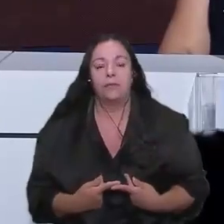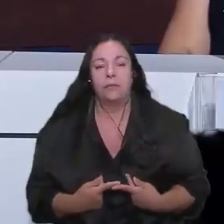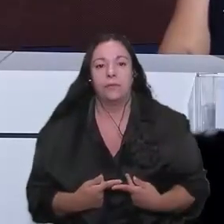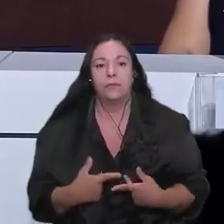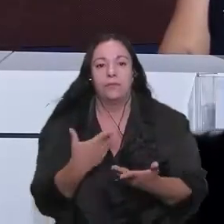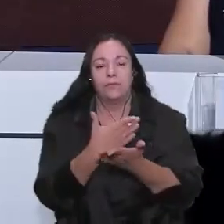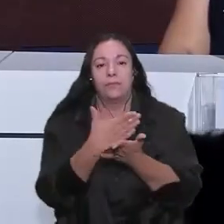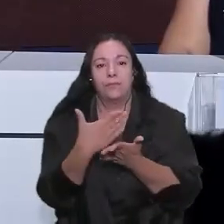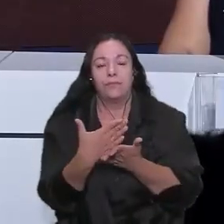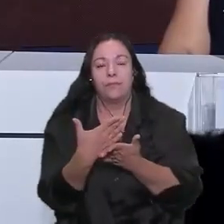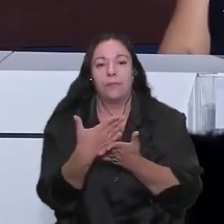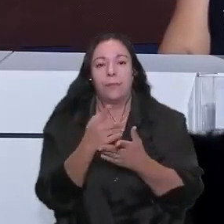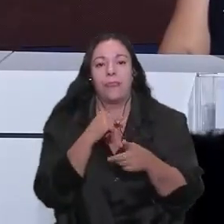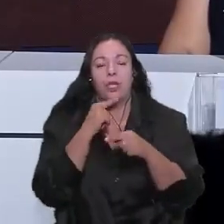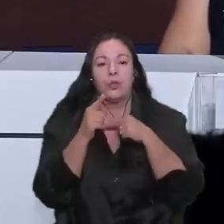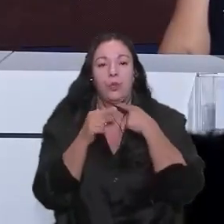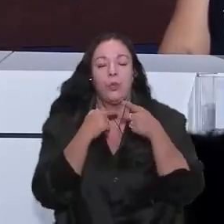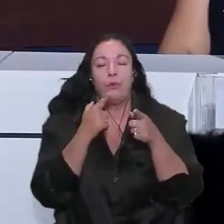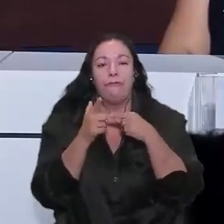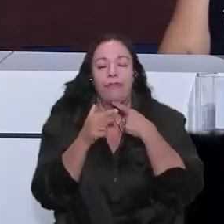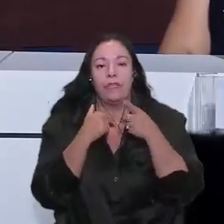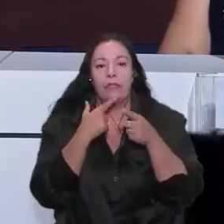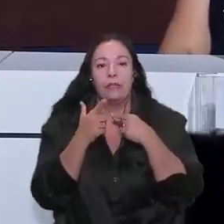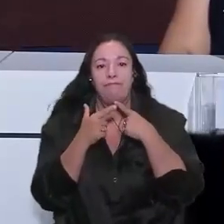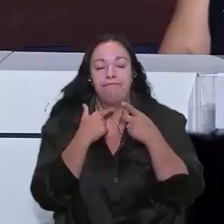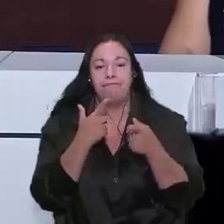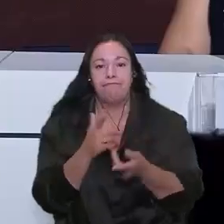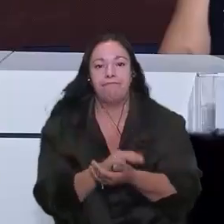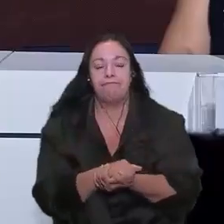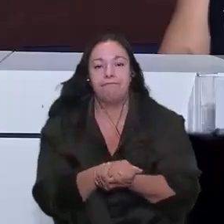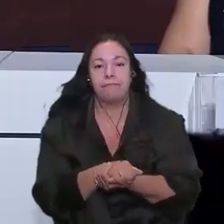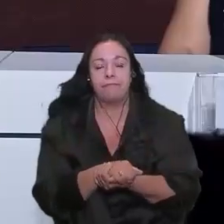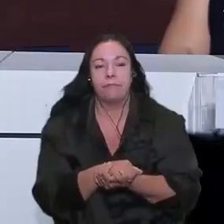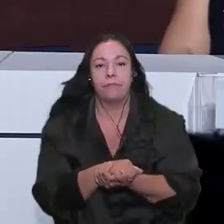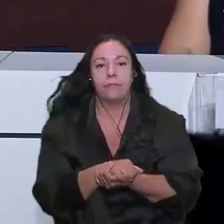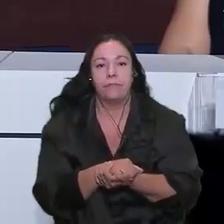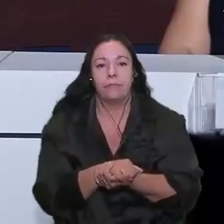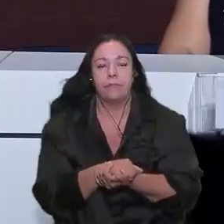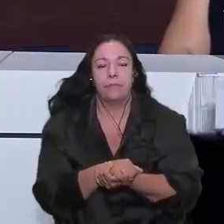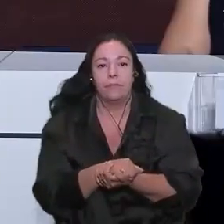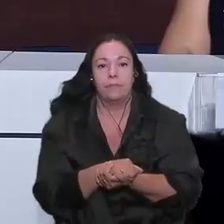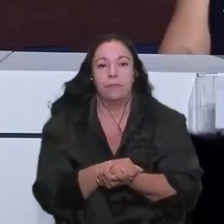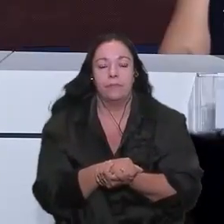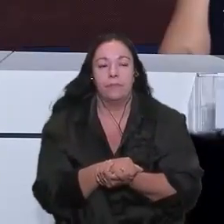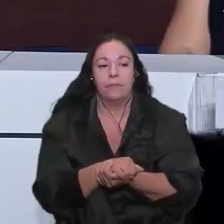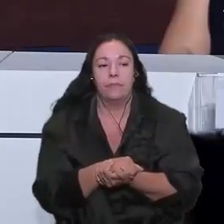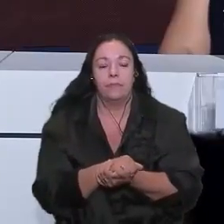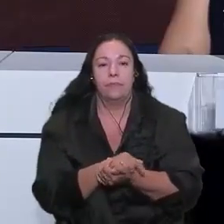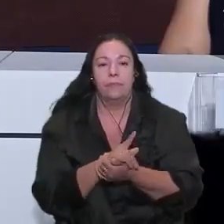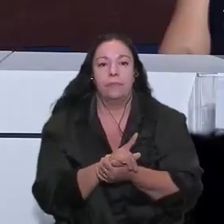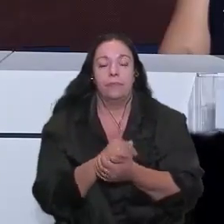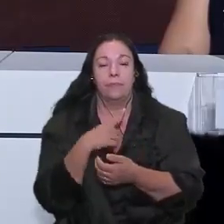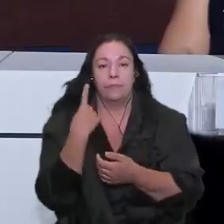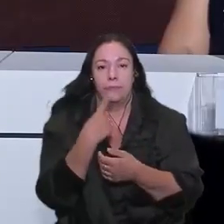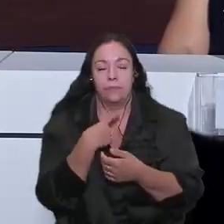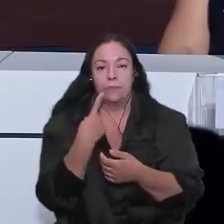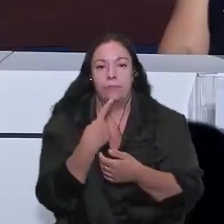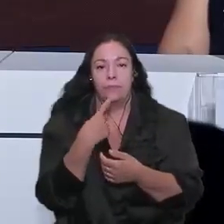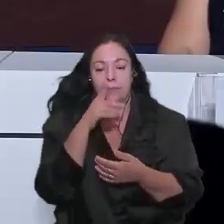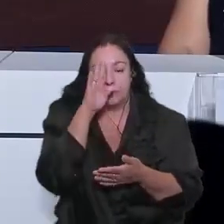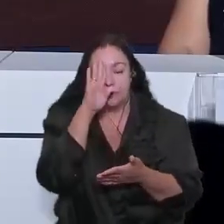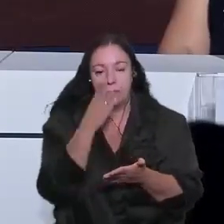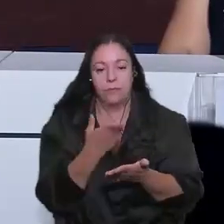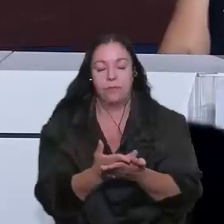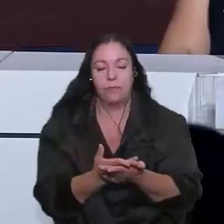Eu começo a ter dúvidas. Eu tenho a impressão de que, pelo menos, o que nós estamos a querer é que